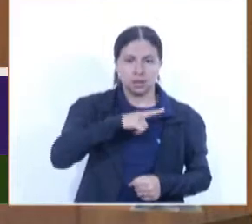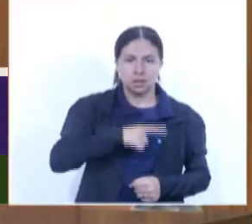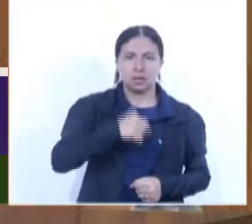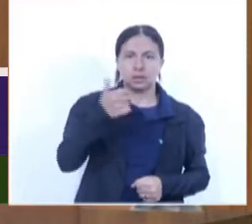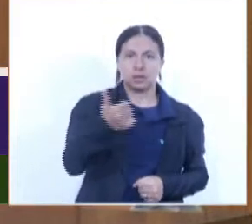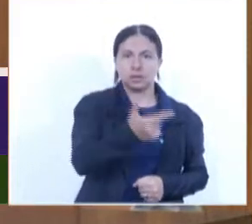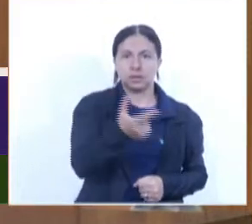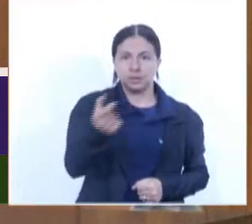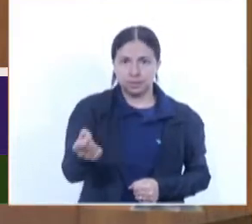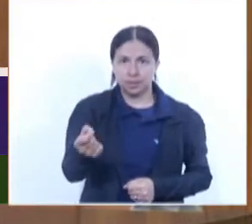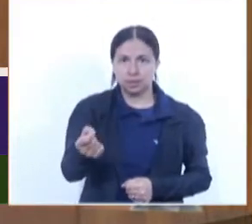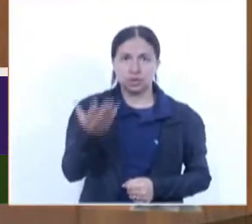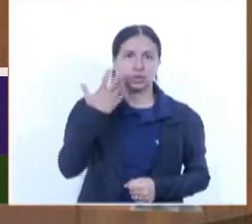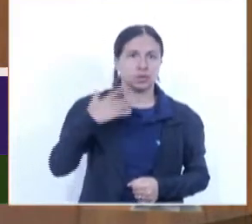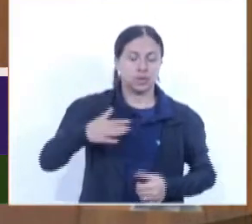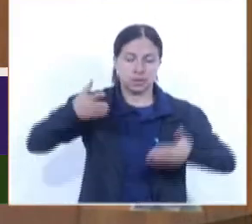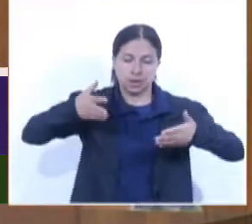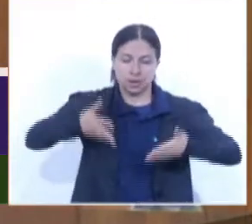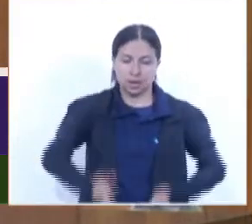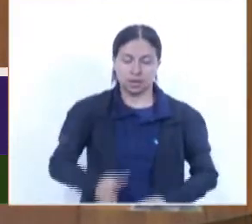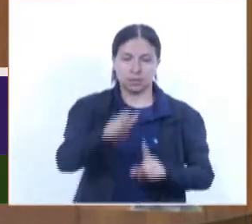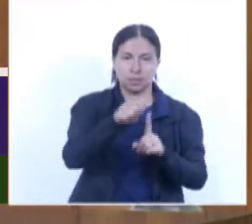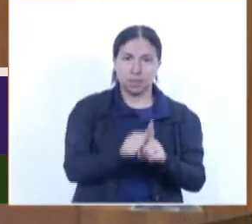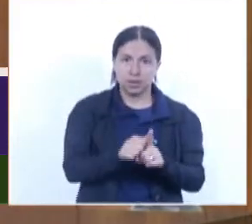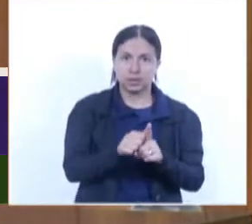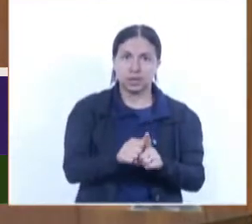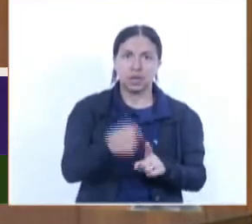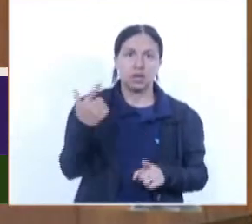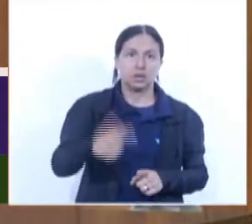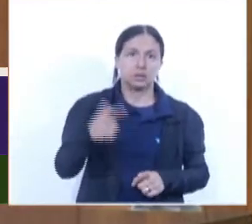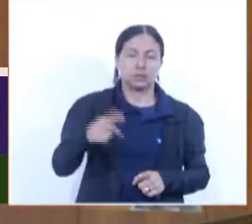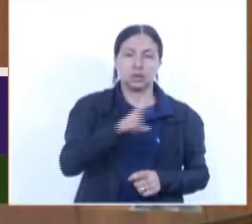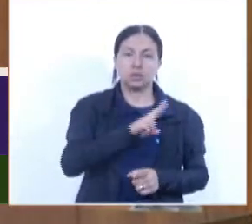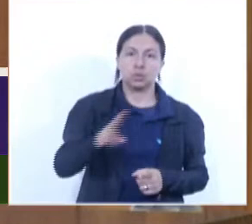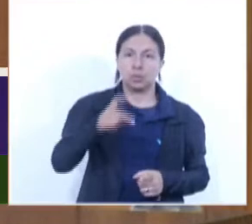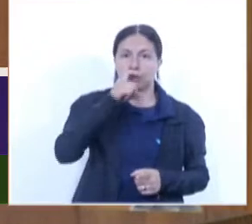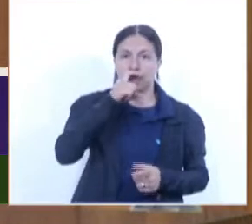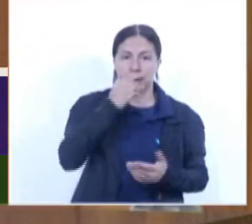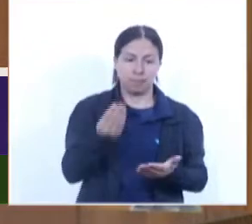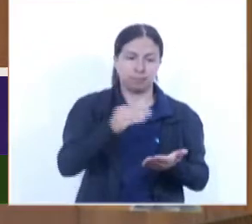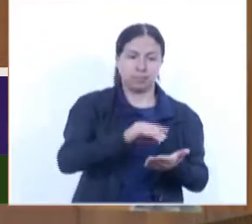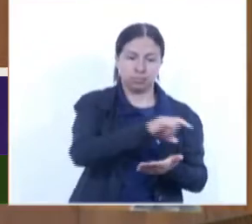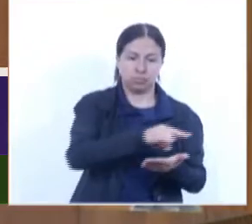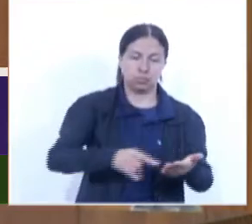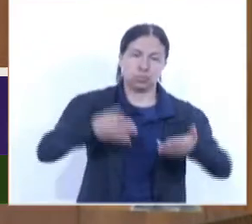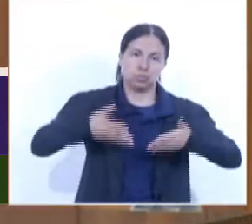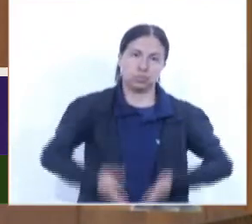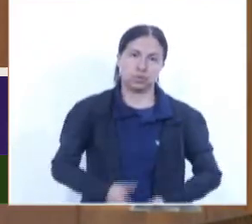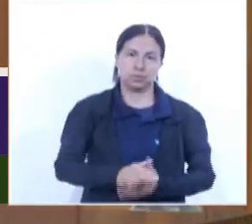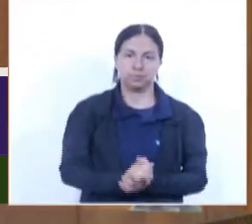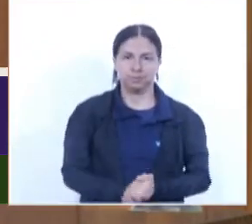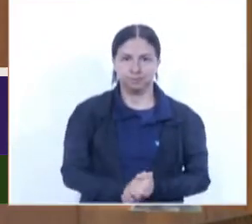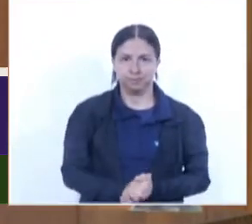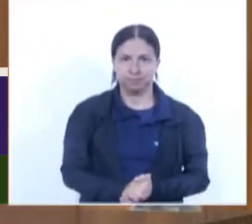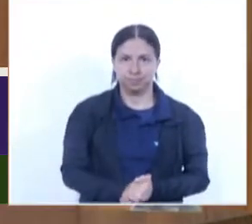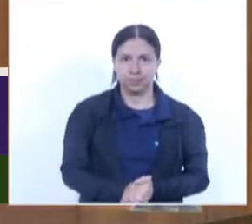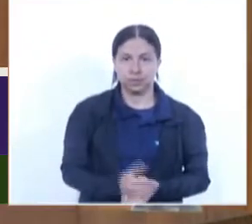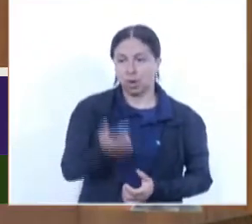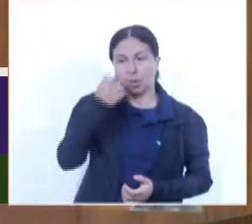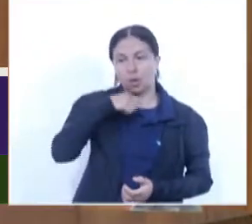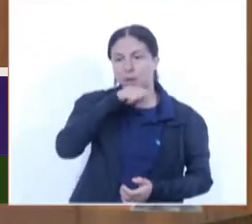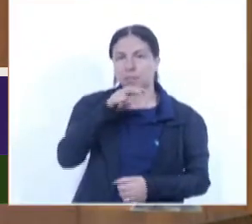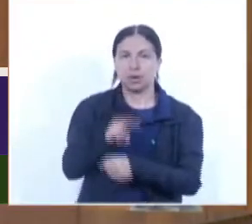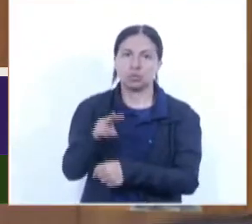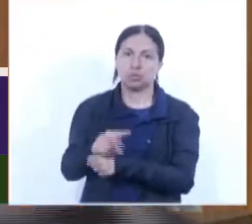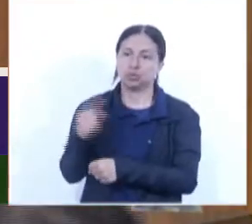por mês que não tem o nome do pai no registro civil agora você imagina uma mãe cuidando sozinho dessas crianças que